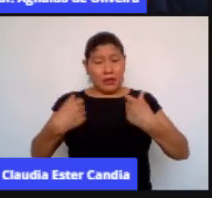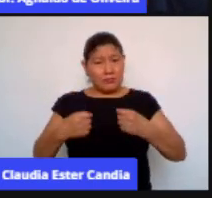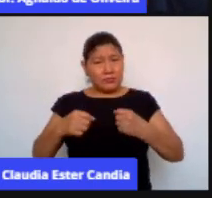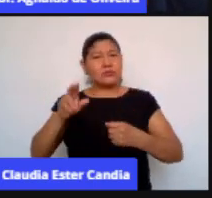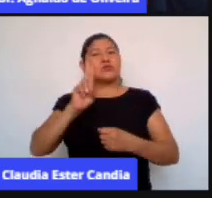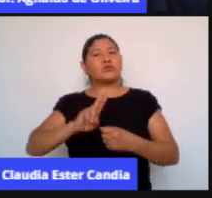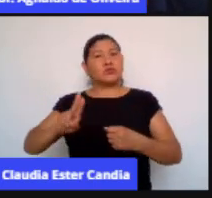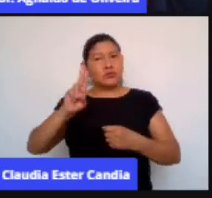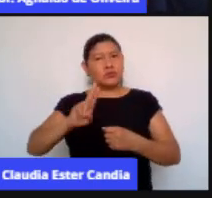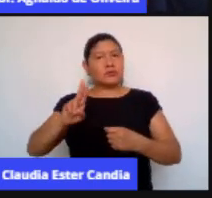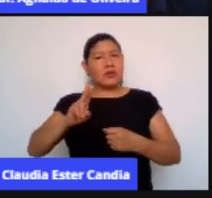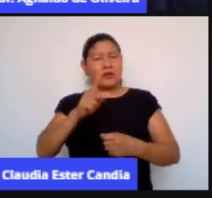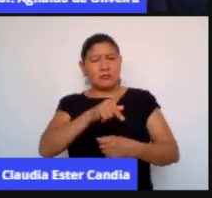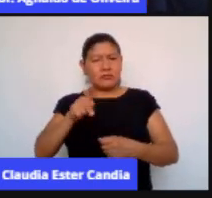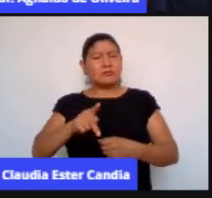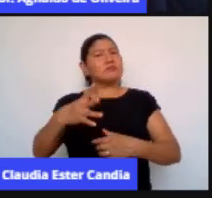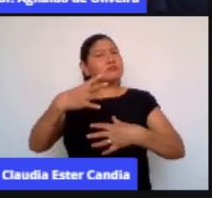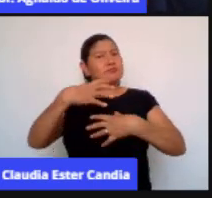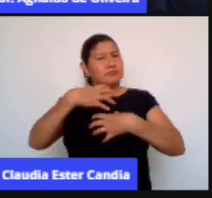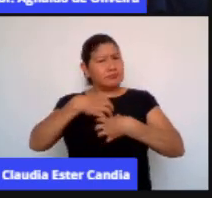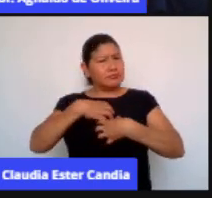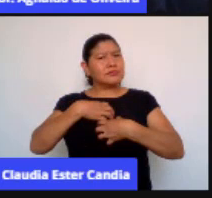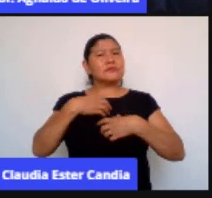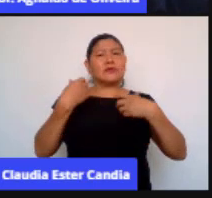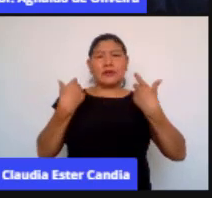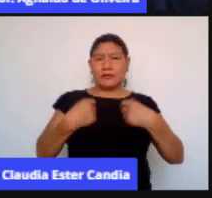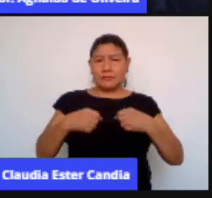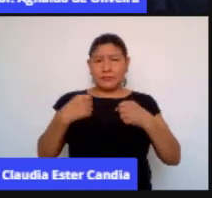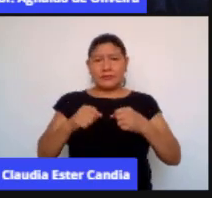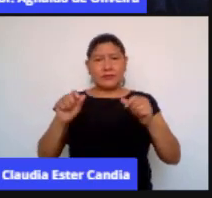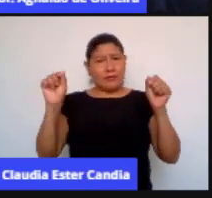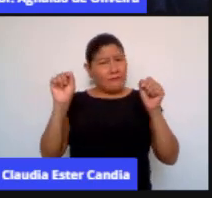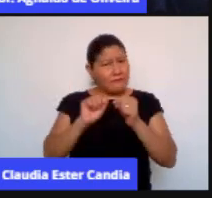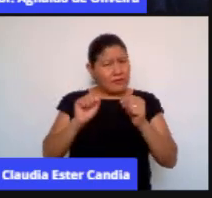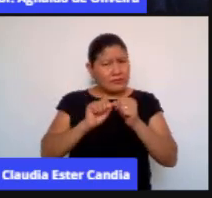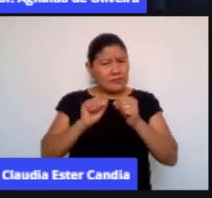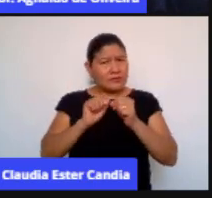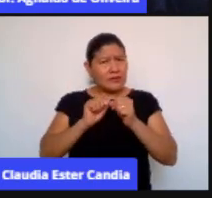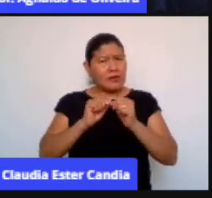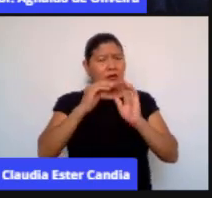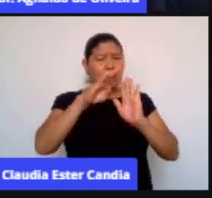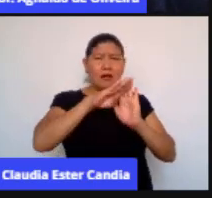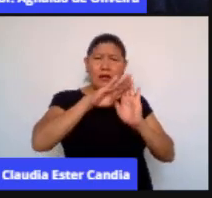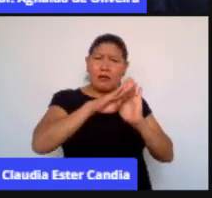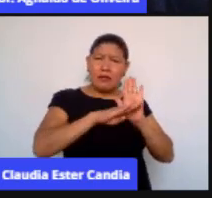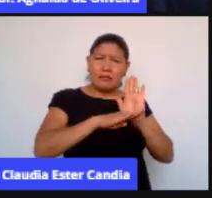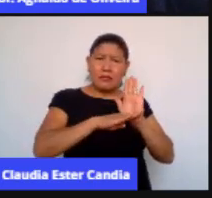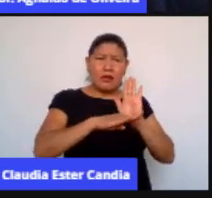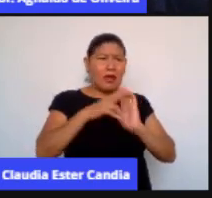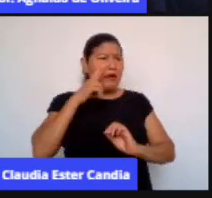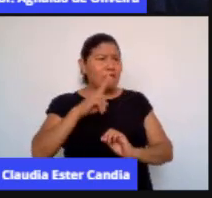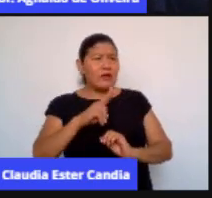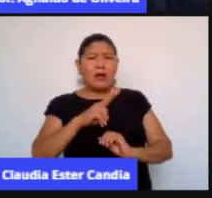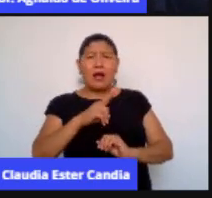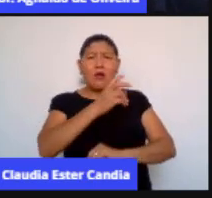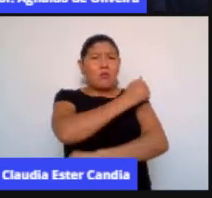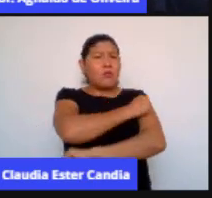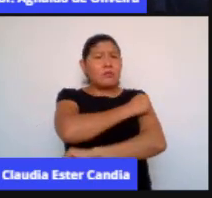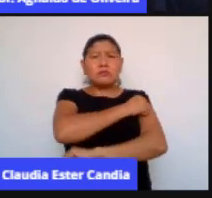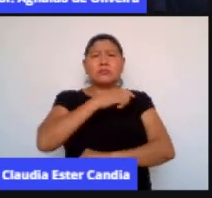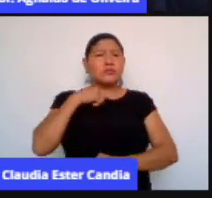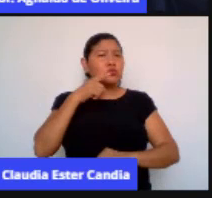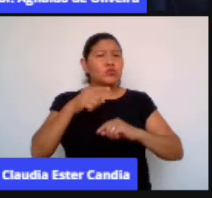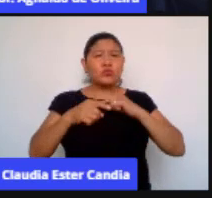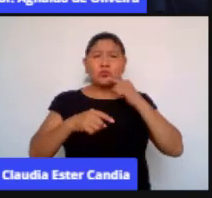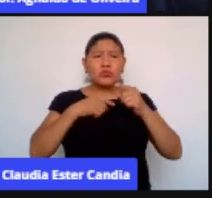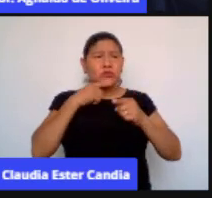professor sinta que os seus alunos não estão conseguindo realizar as atividades, né, a gente